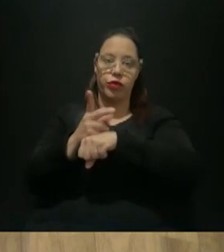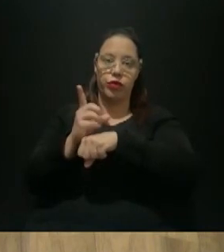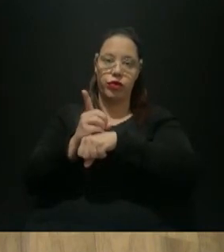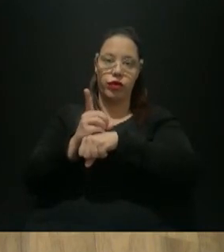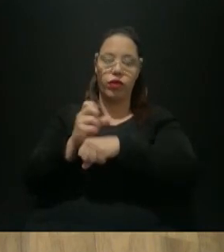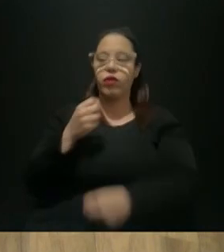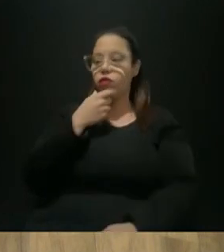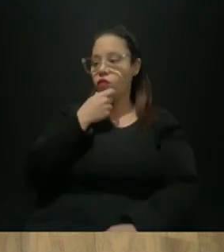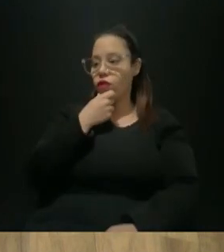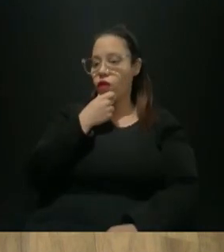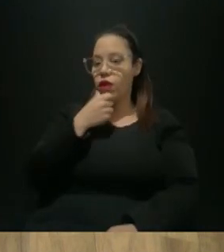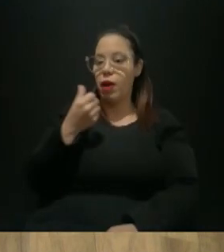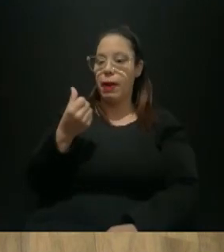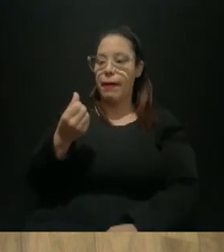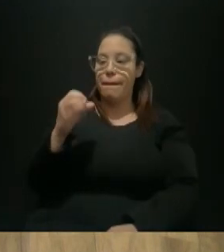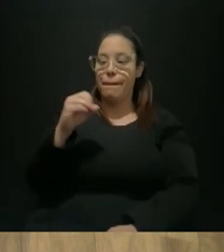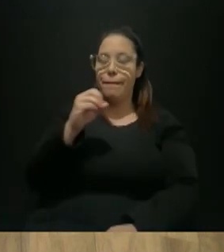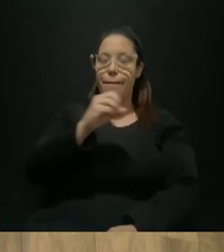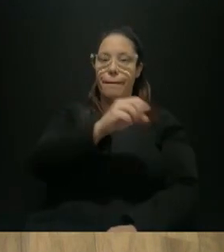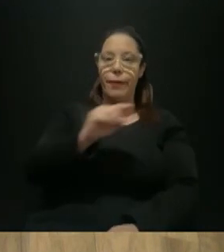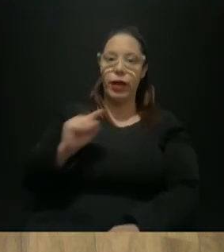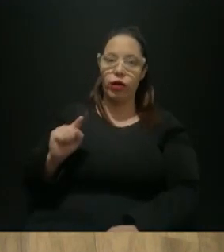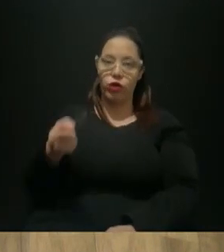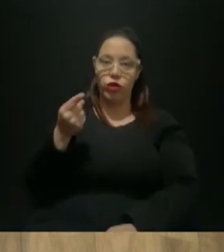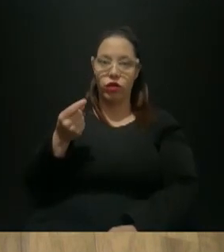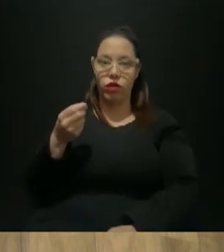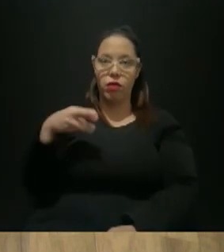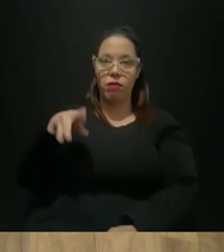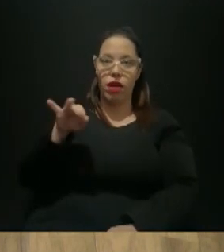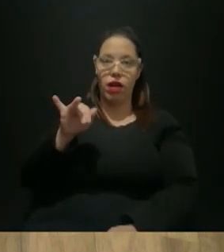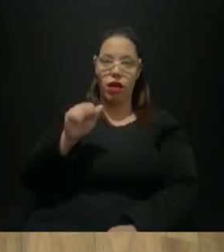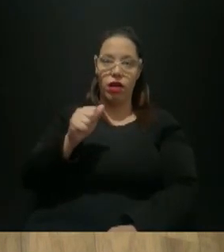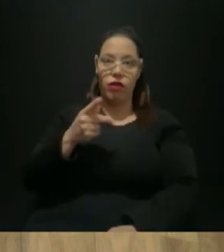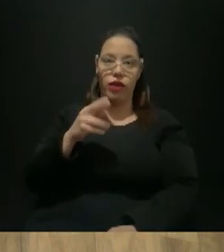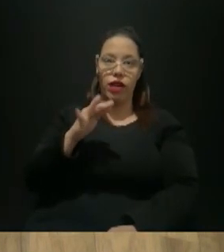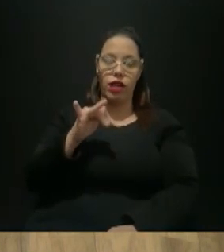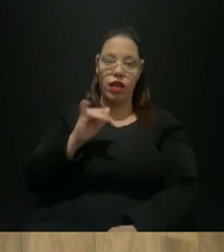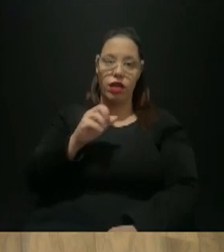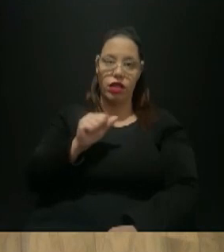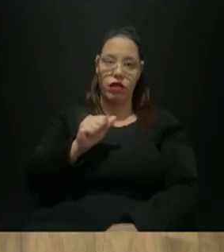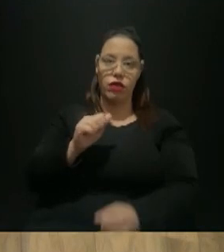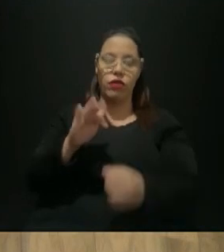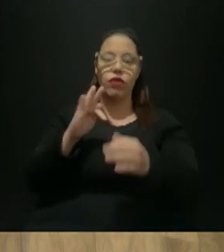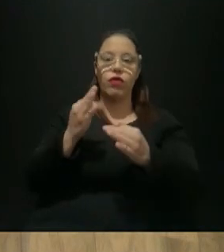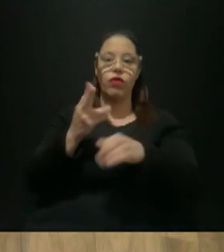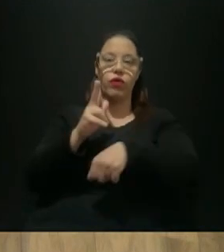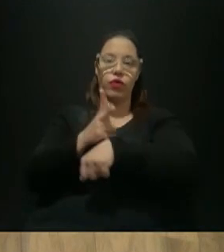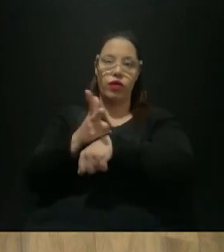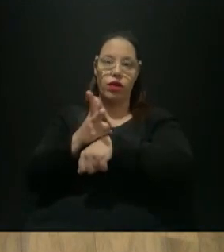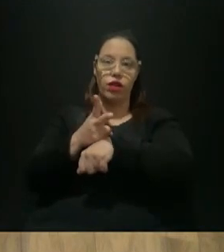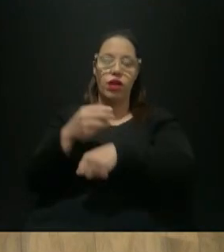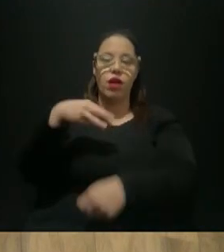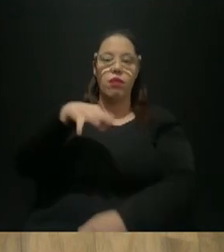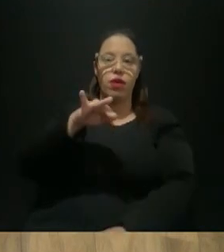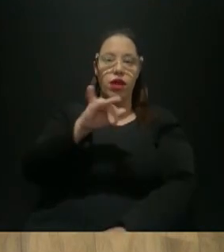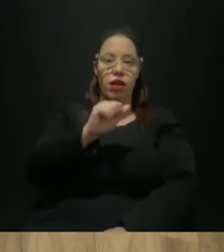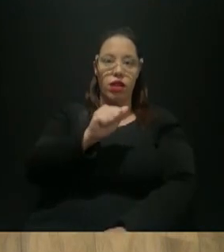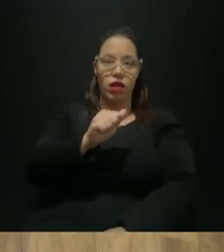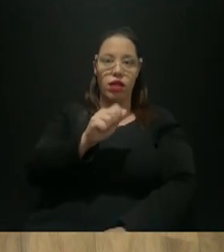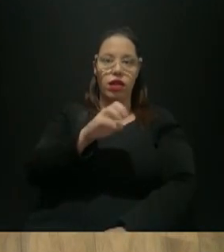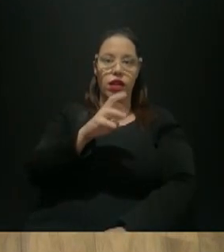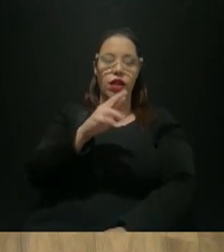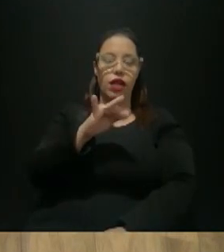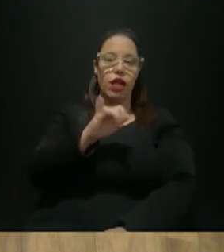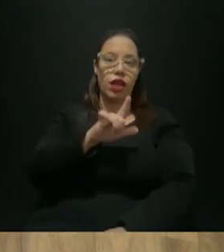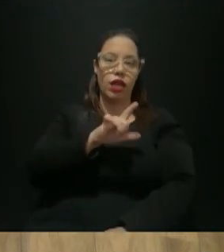1000 Dias, produzido pela Maria Farinha Filmes, também em parceria com a Fundação Maria Cecília Souto Vidigal, o Instituto Alana